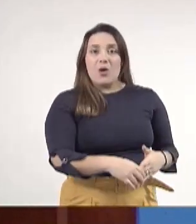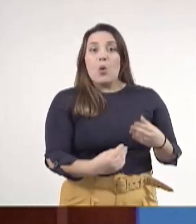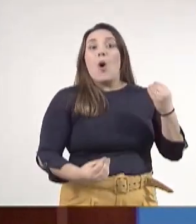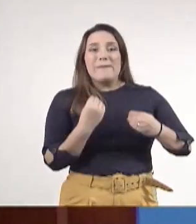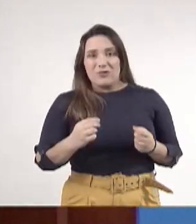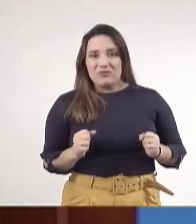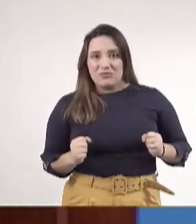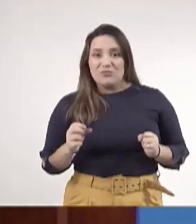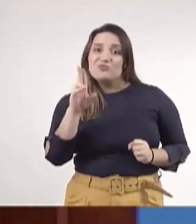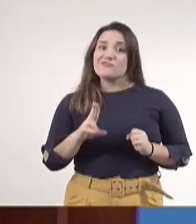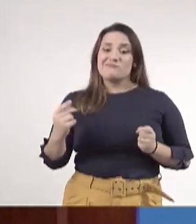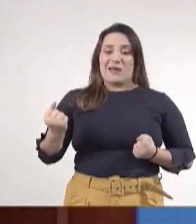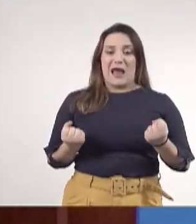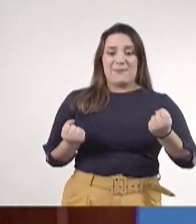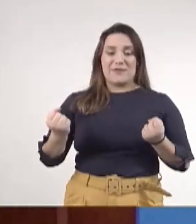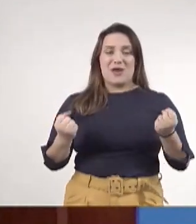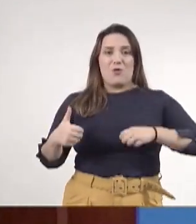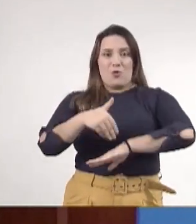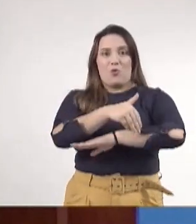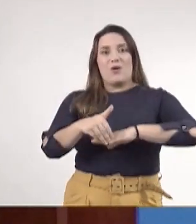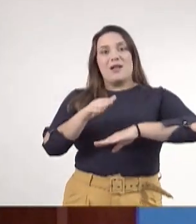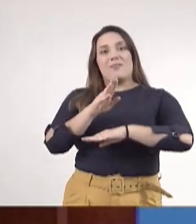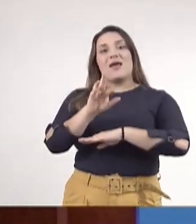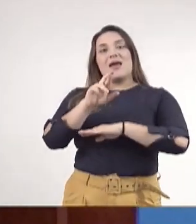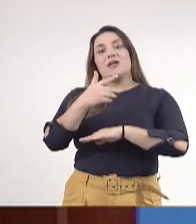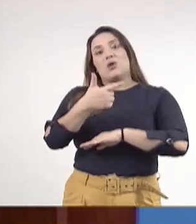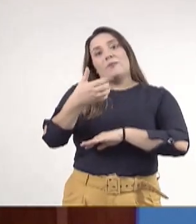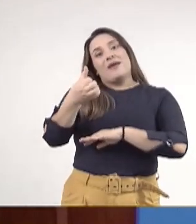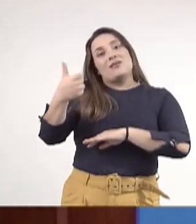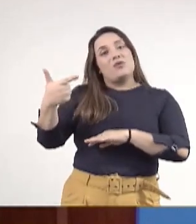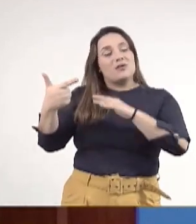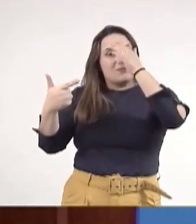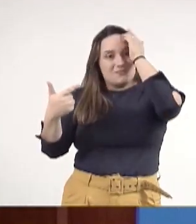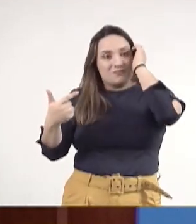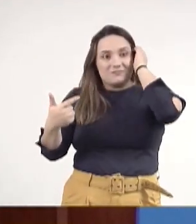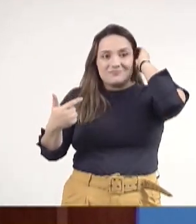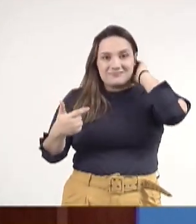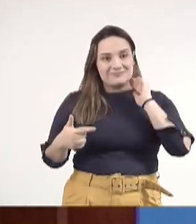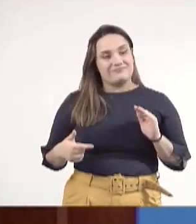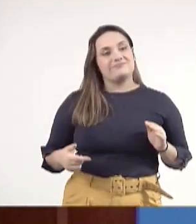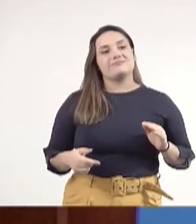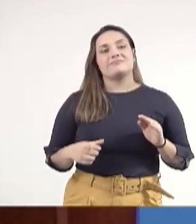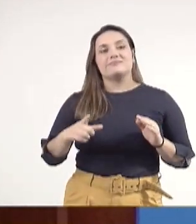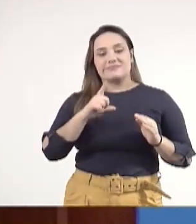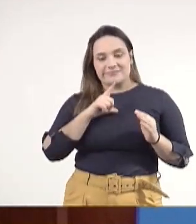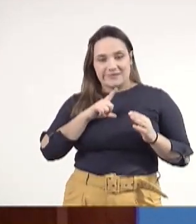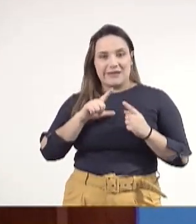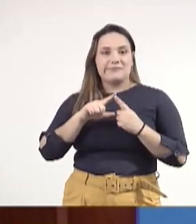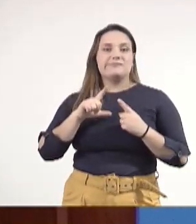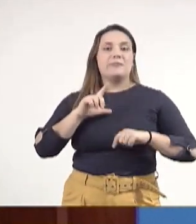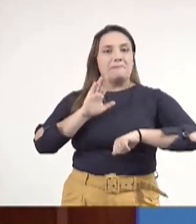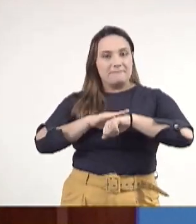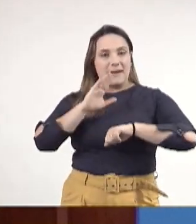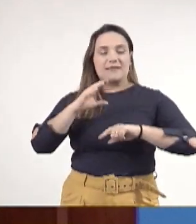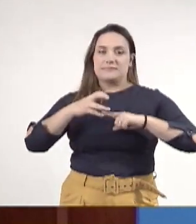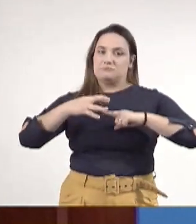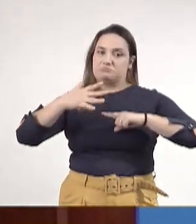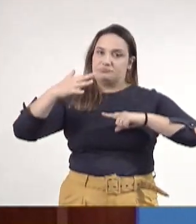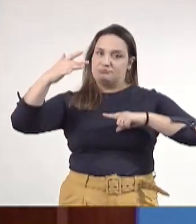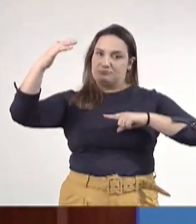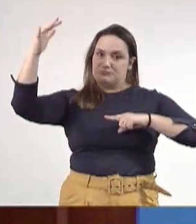BR-262. E o que acontece quando escoa pela BR-262? Você aumenta a emissão de gases